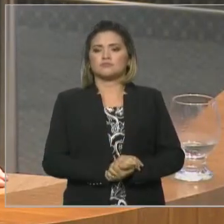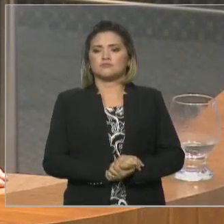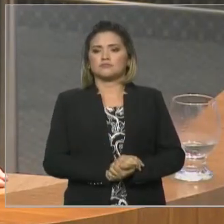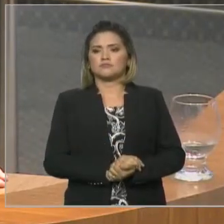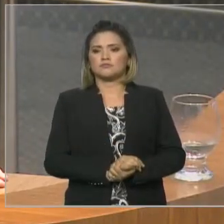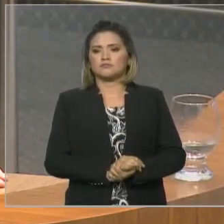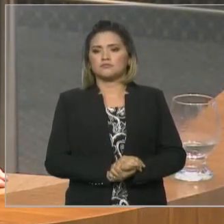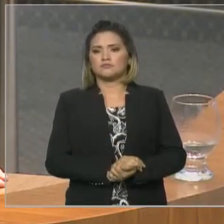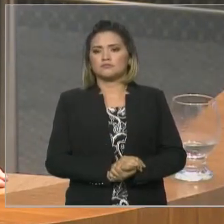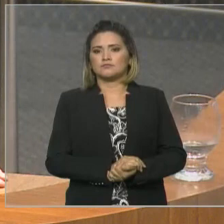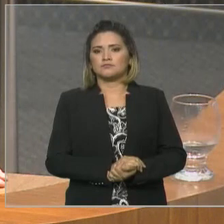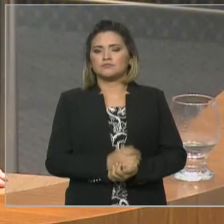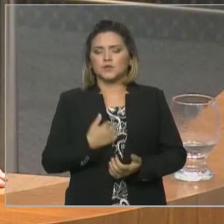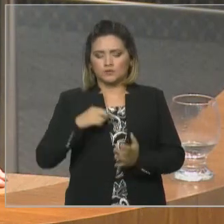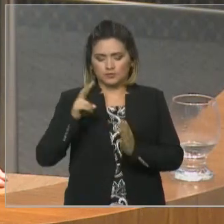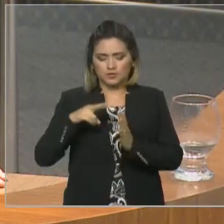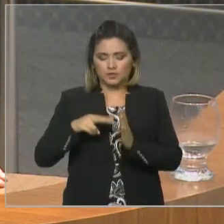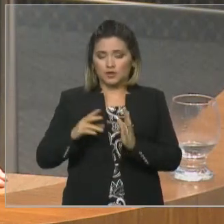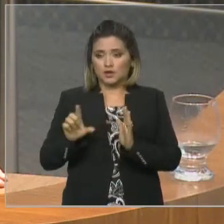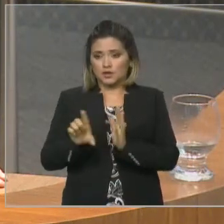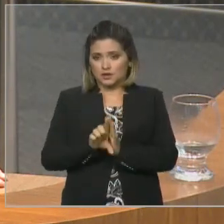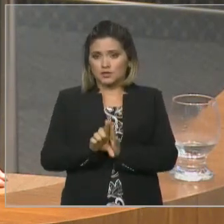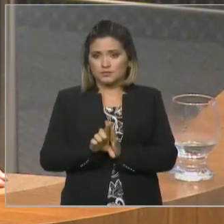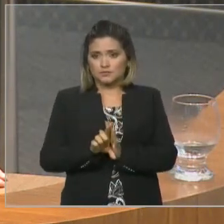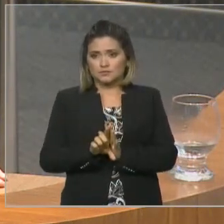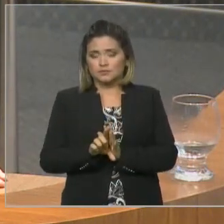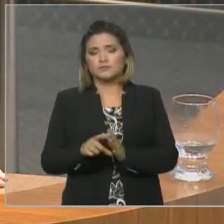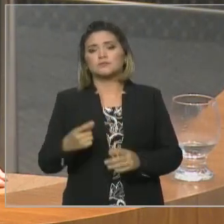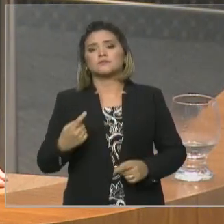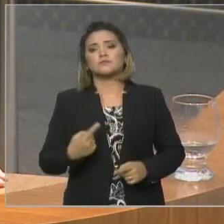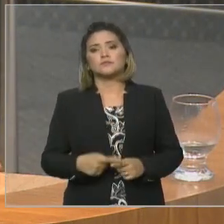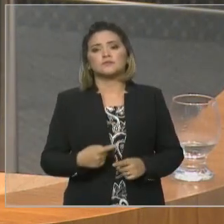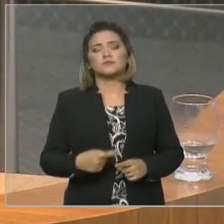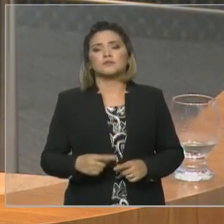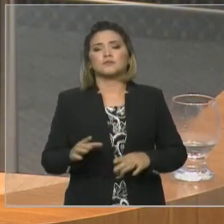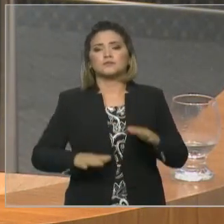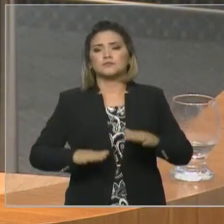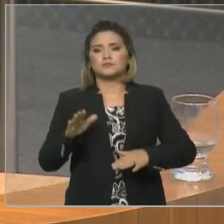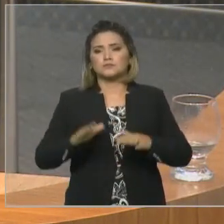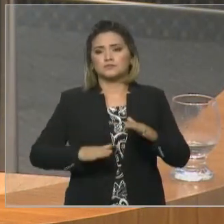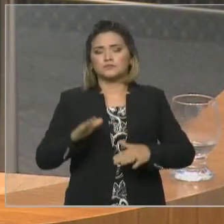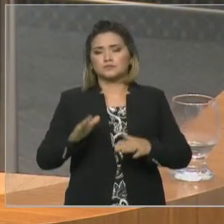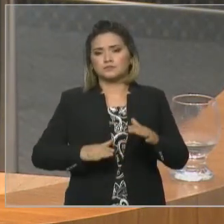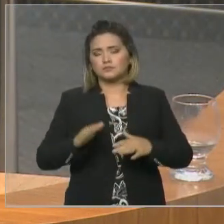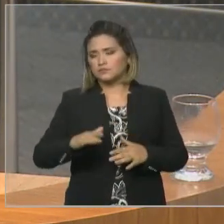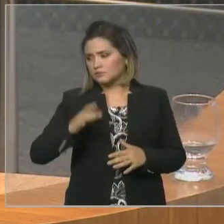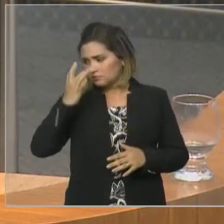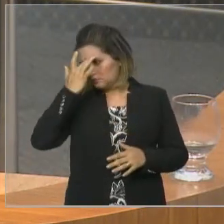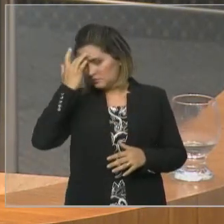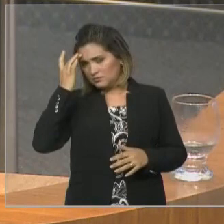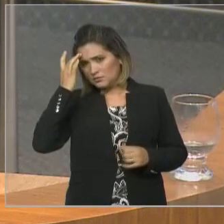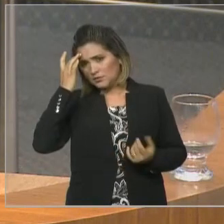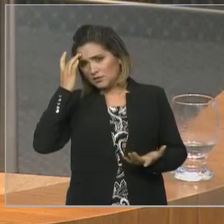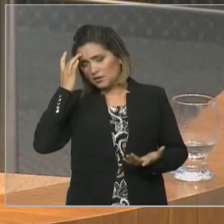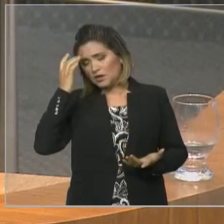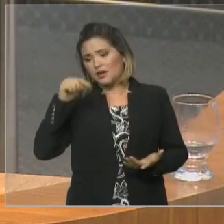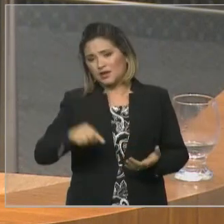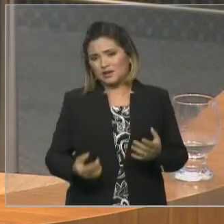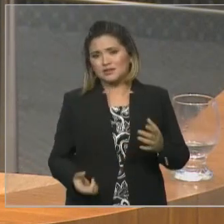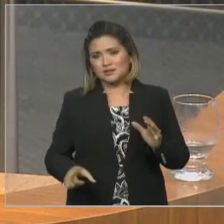uma leitura aqui realmente da lei, porque, doutor Iglesias, às vezes as pessoas... primeiro que essa lei foi